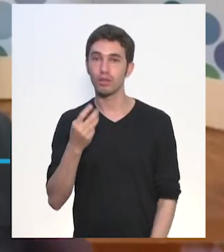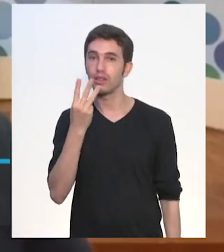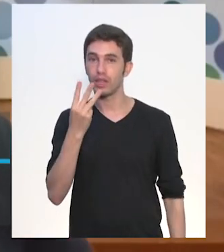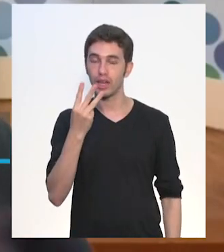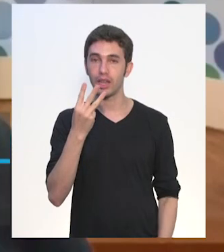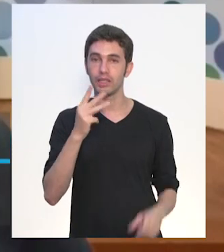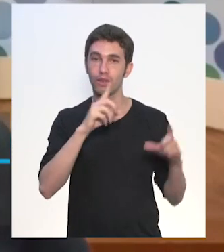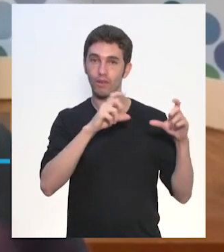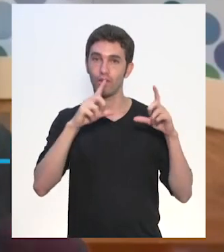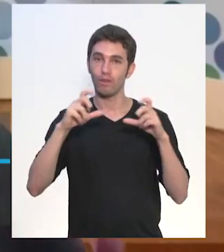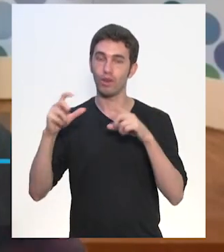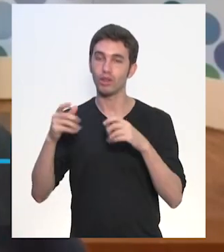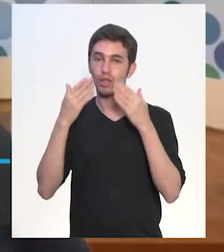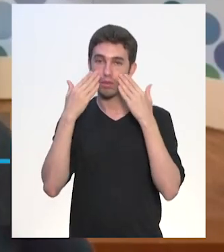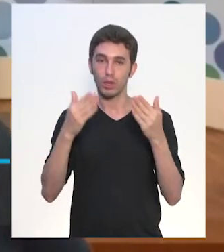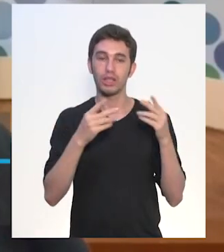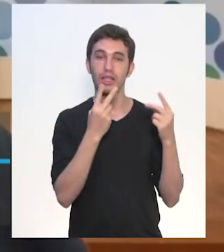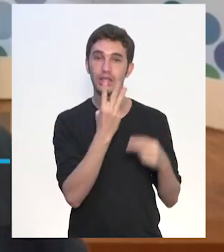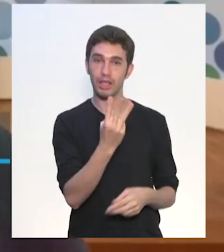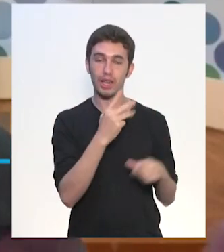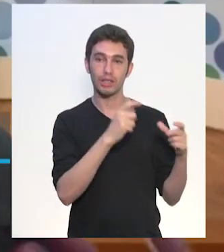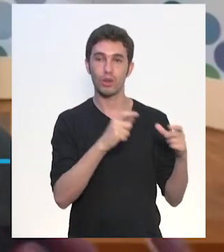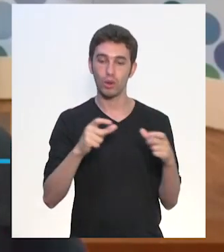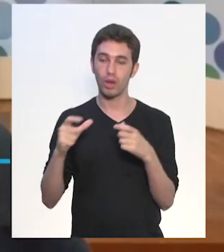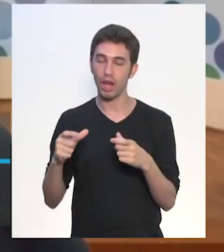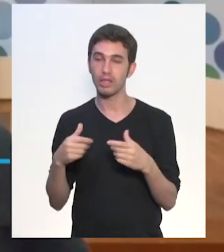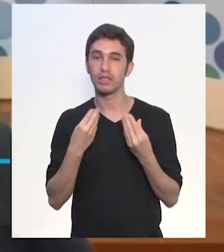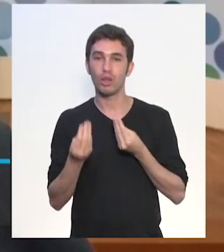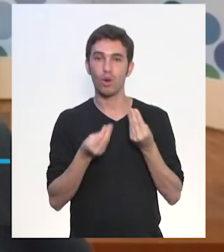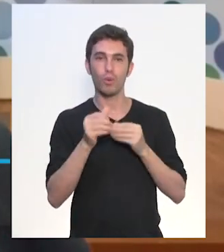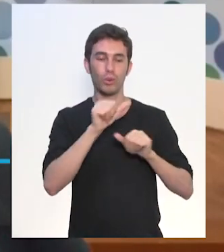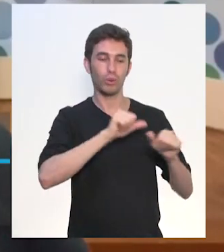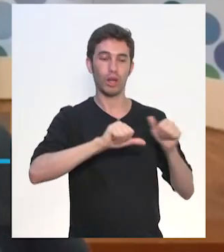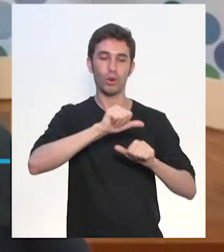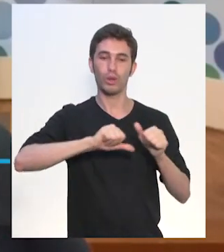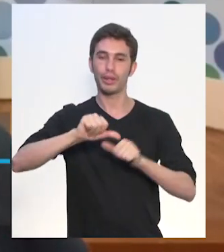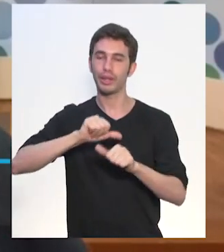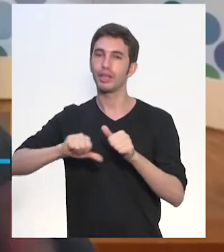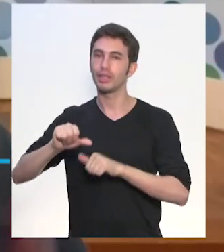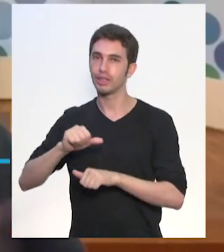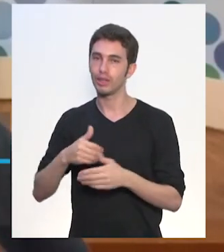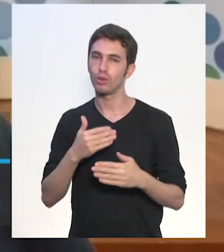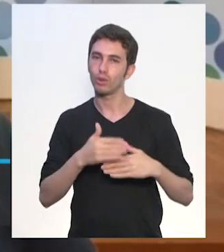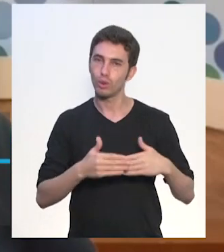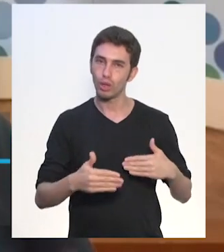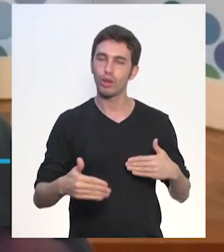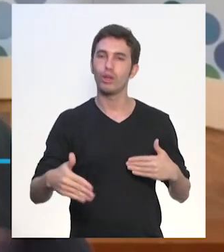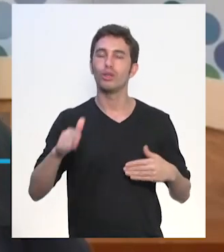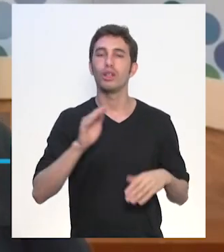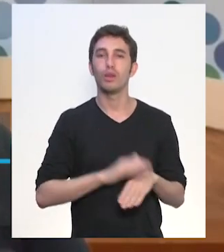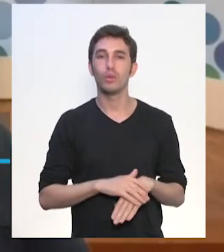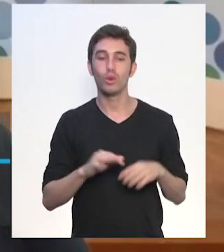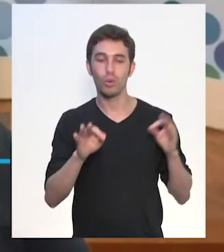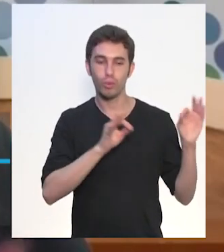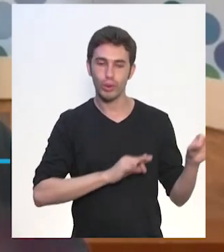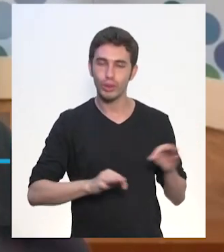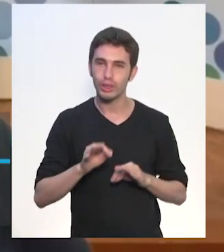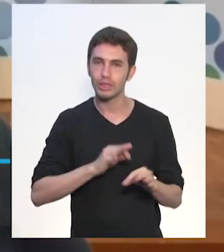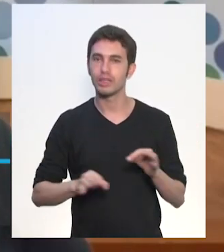que mostram 3 localidades diferentes e as transformações com o passar do tempo, através, né, do